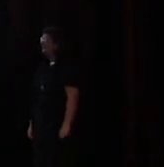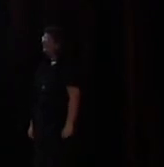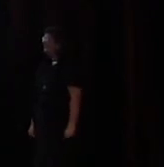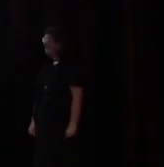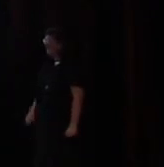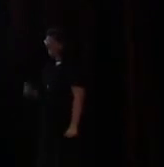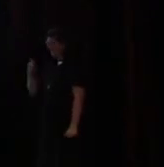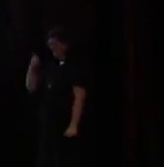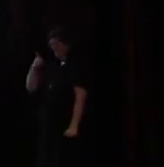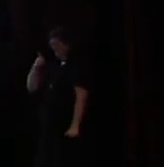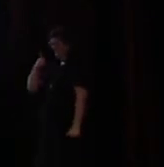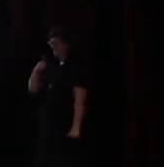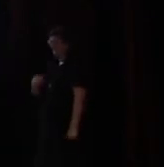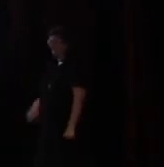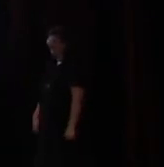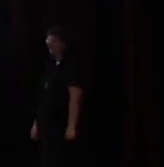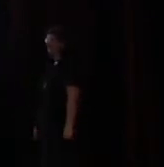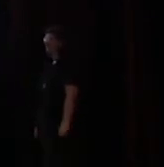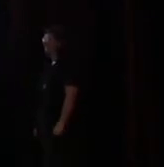Muito bem lembrado, só a voz.